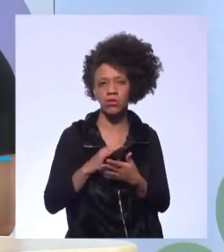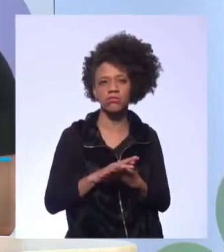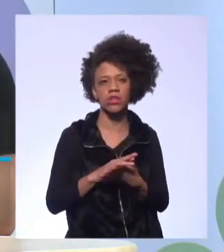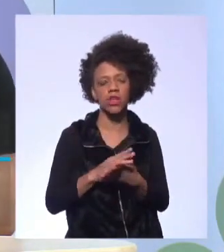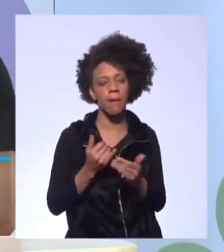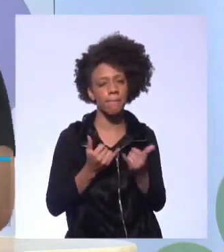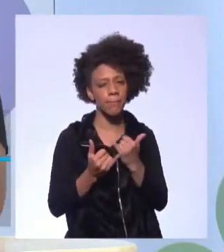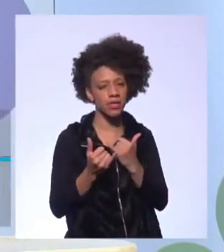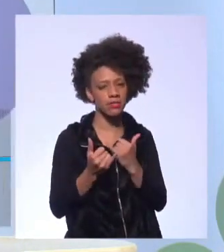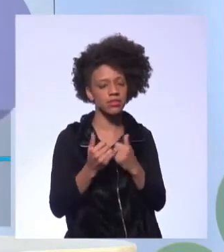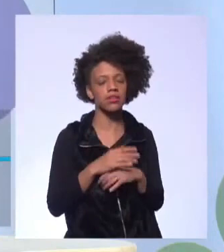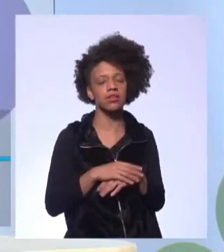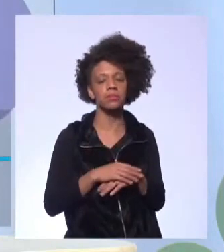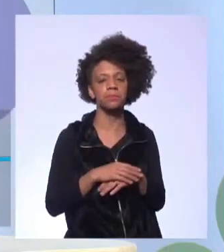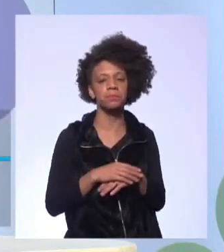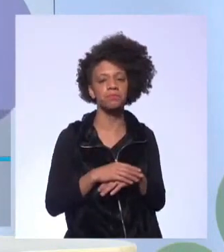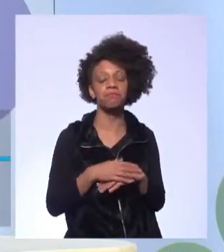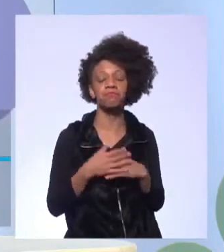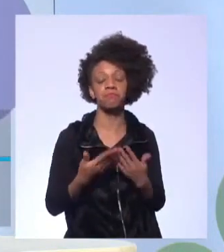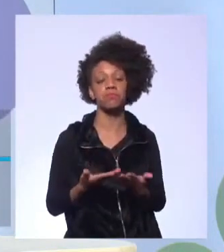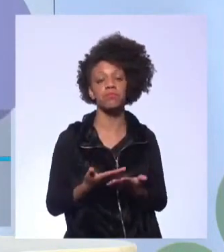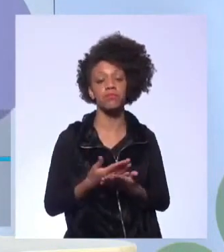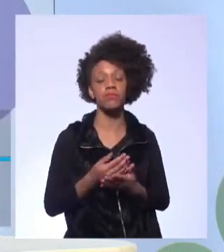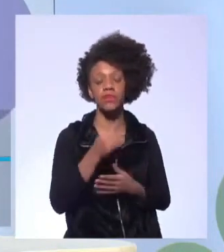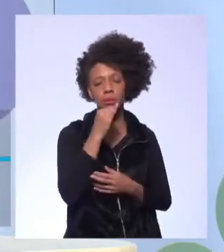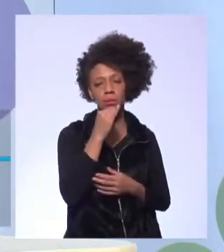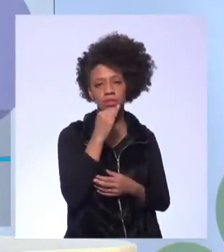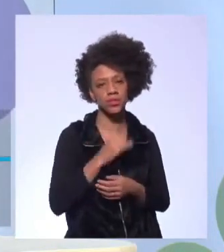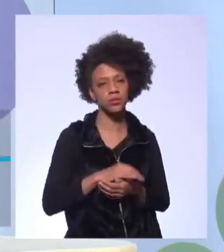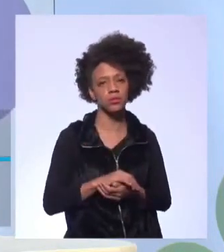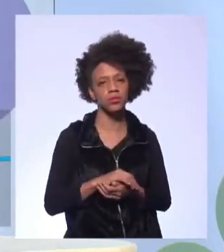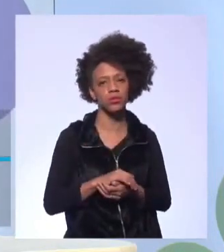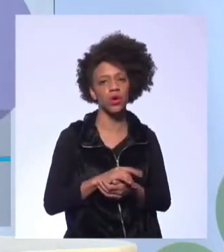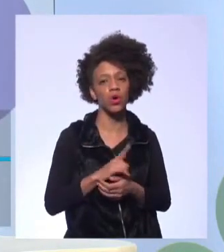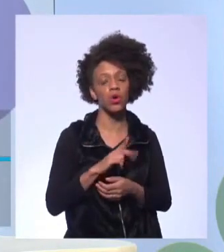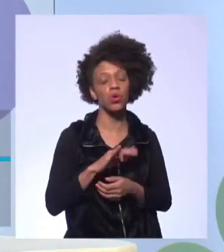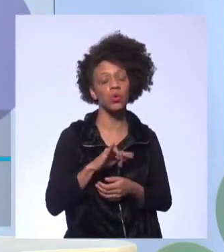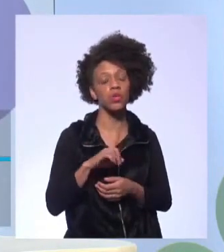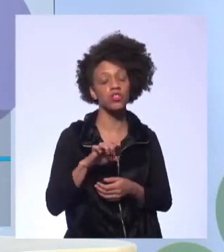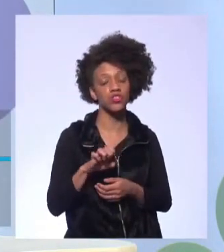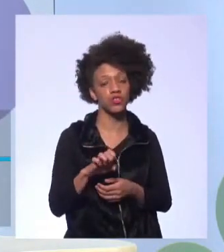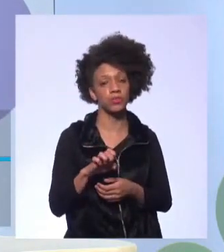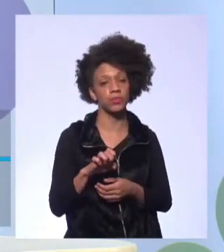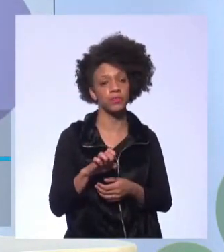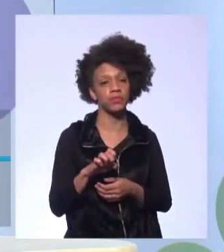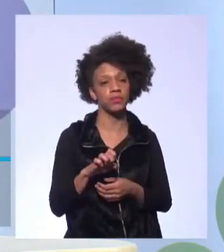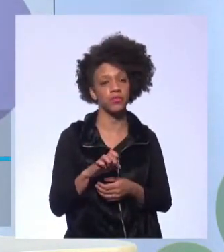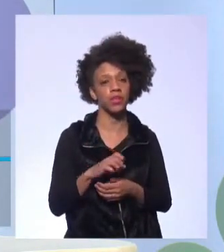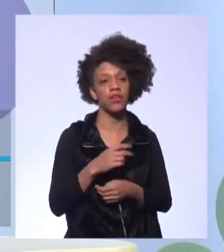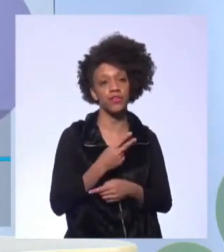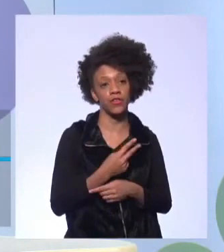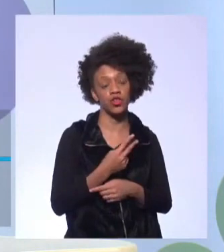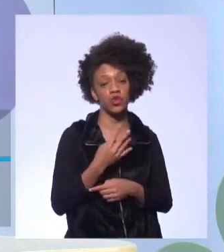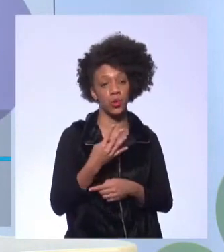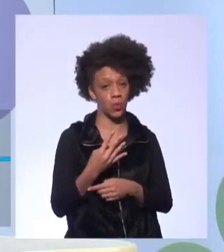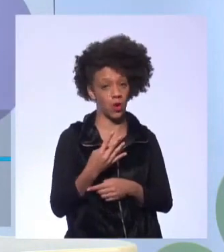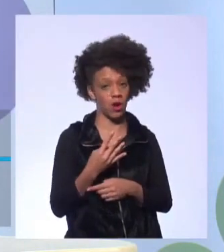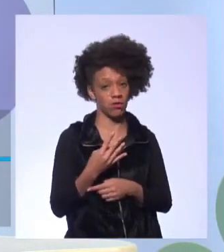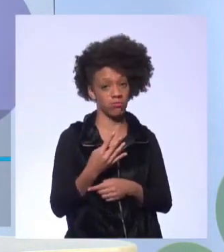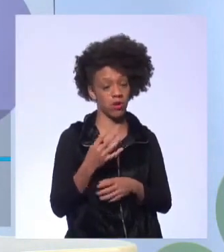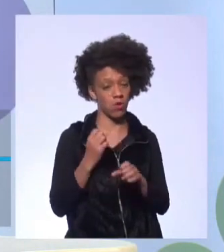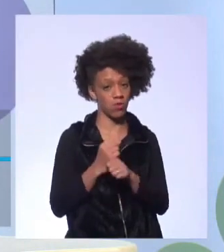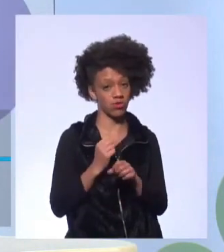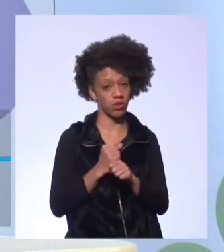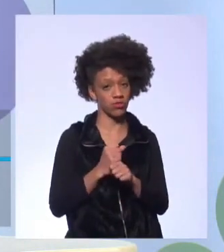muito parecidas aqui. E, por exemplo, o Luigi falou que é 24 a quantidade